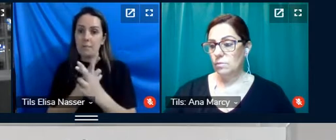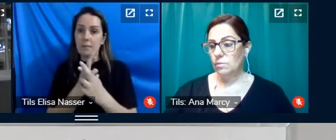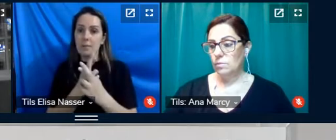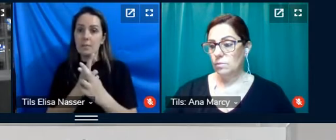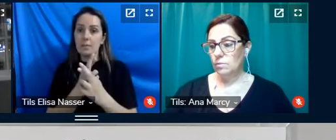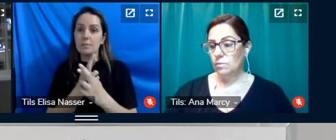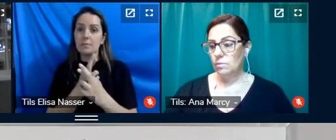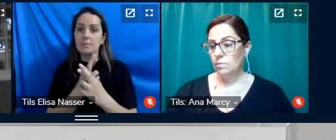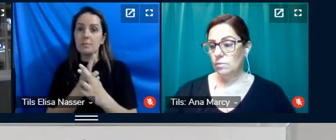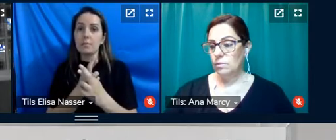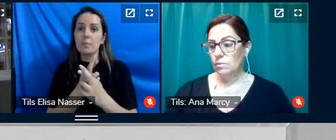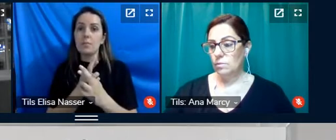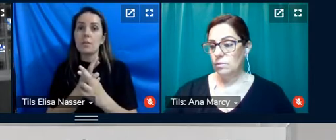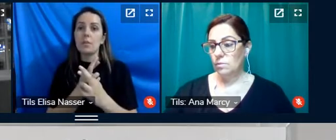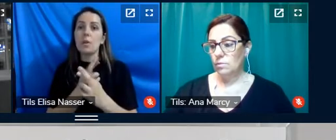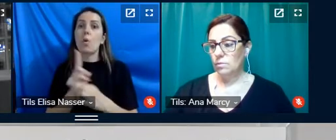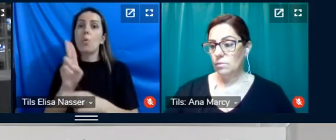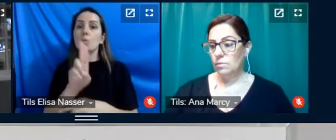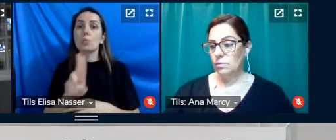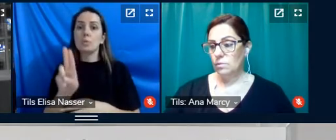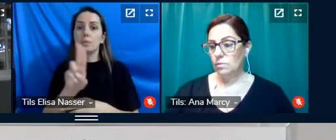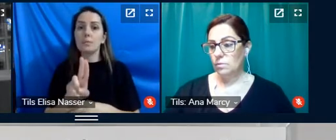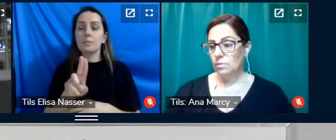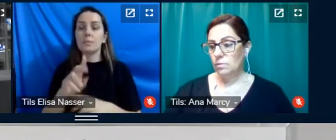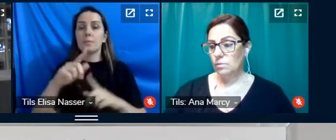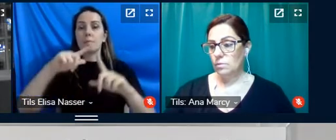para o triângulo retângulo.